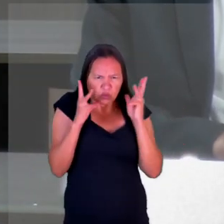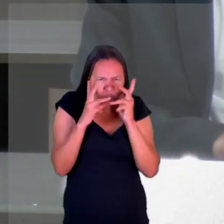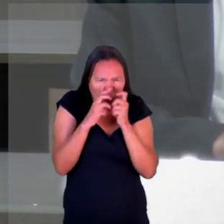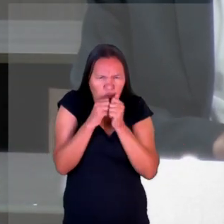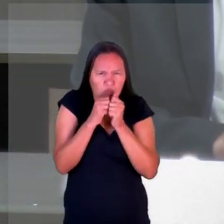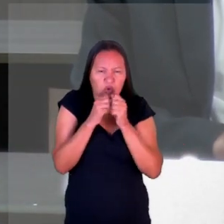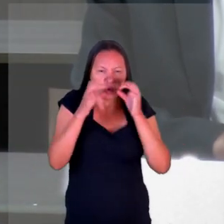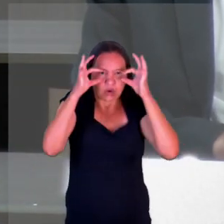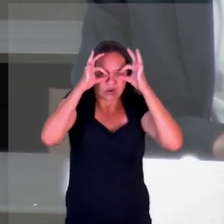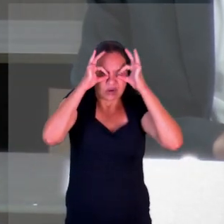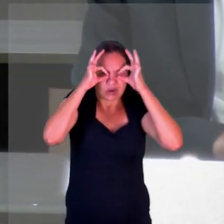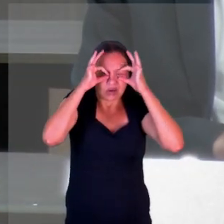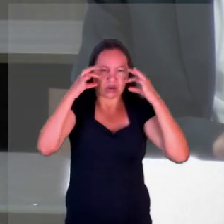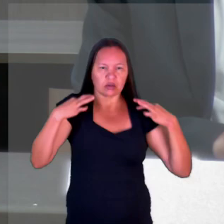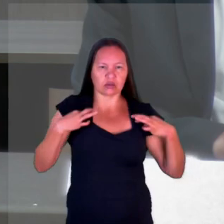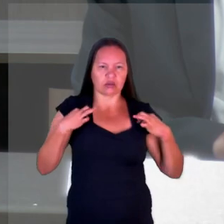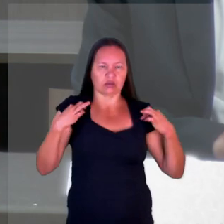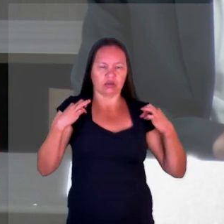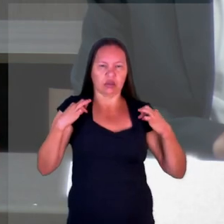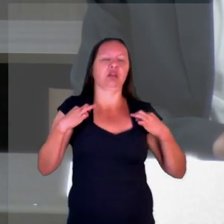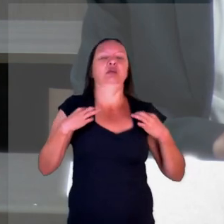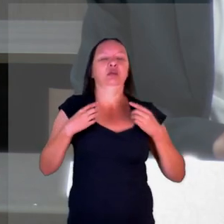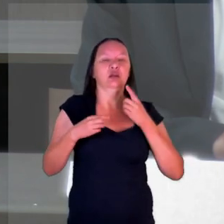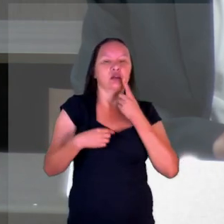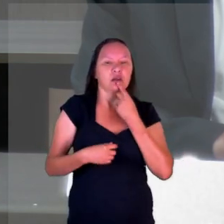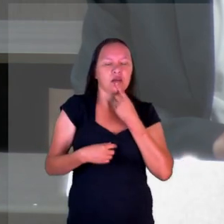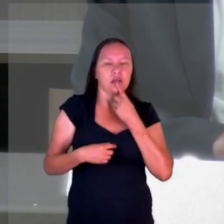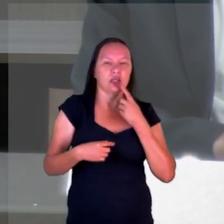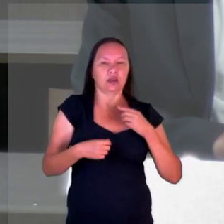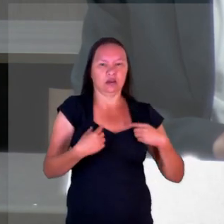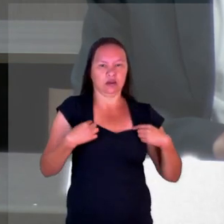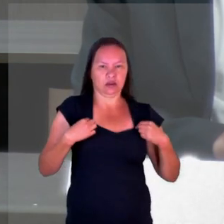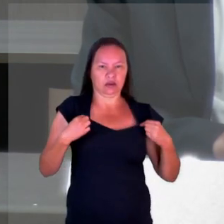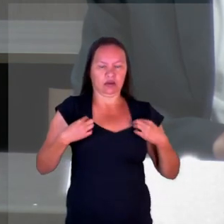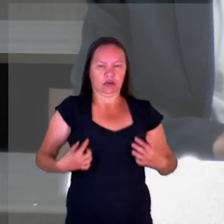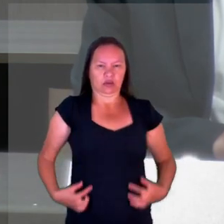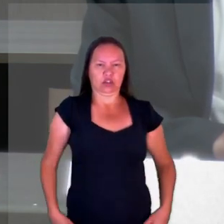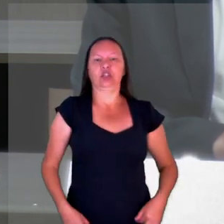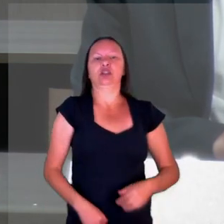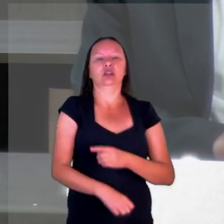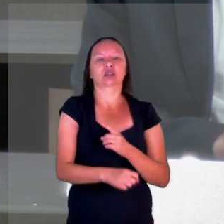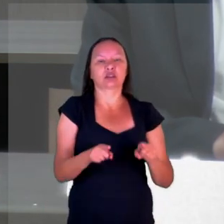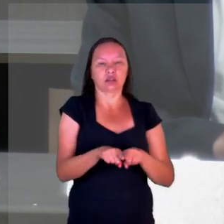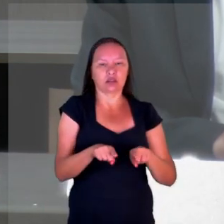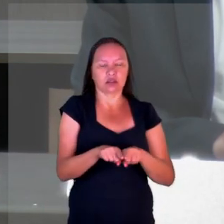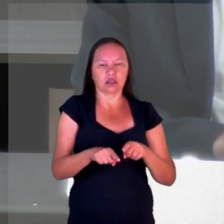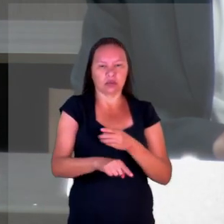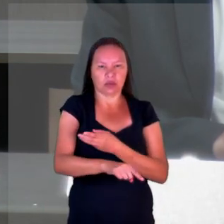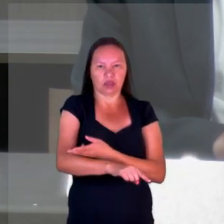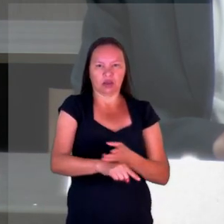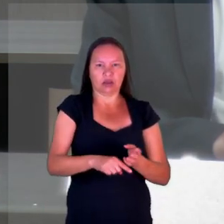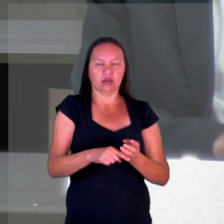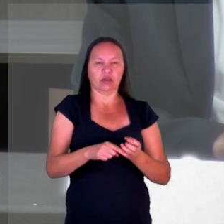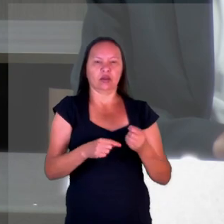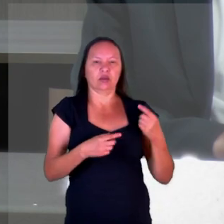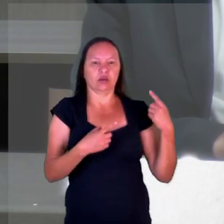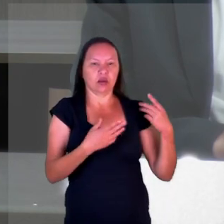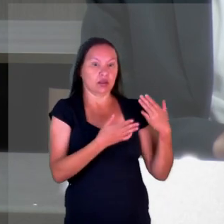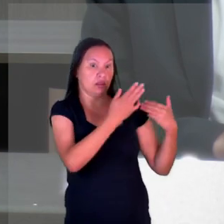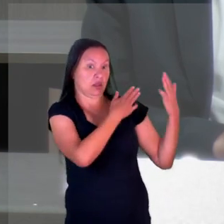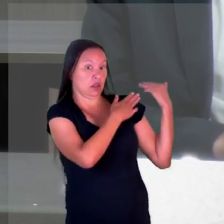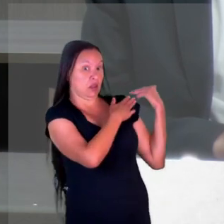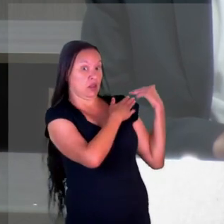vermelhos minha roupa também é vermelha atrás de mim tem um painel cor de madeira com o